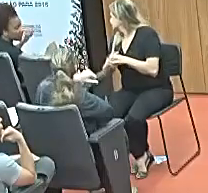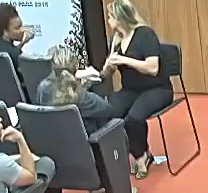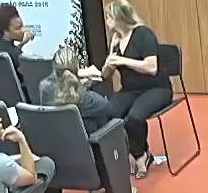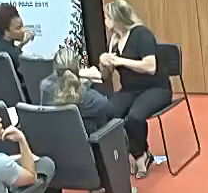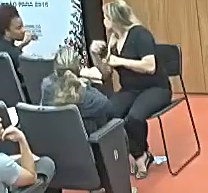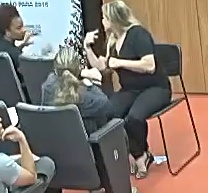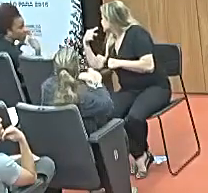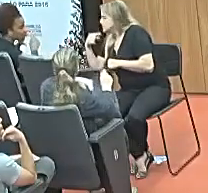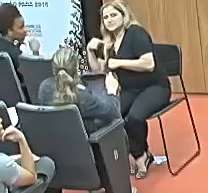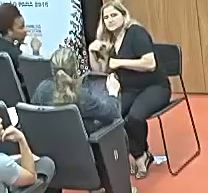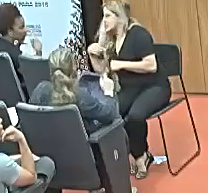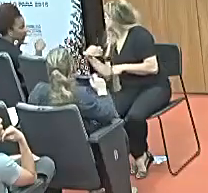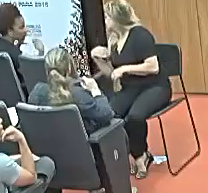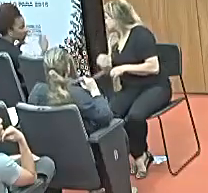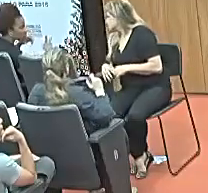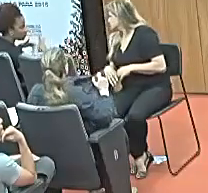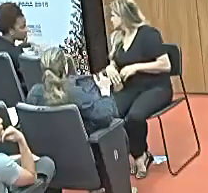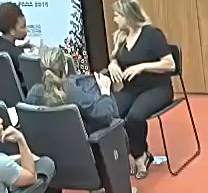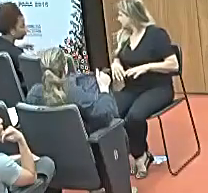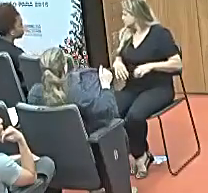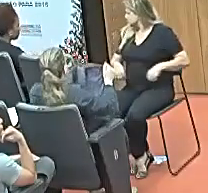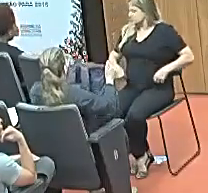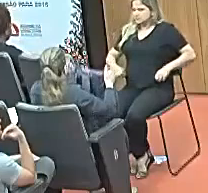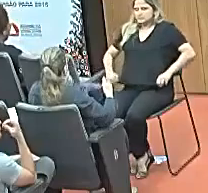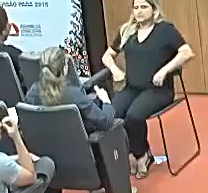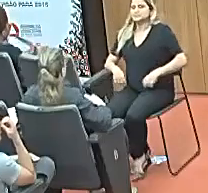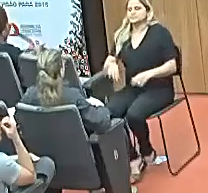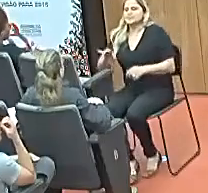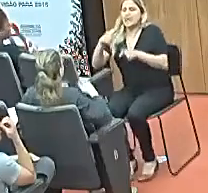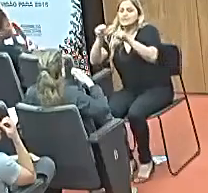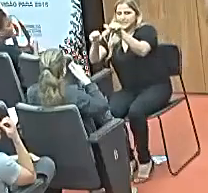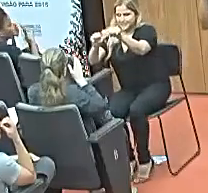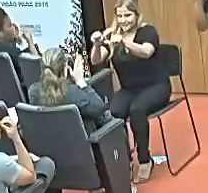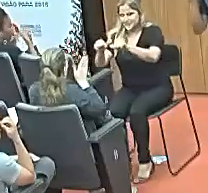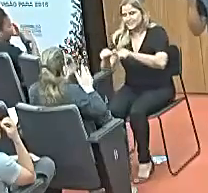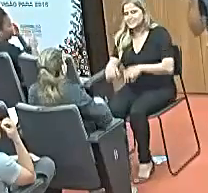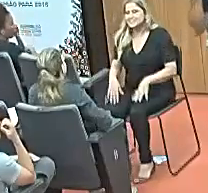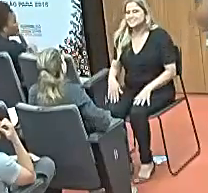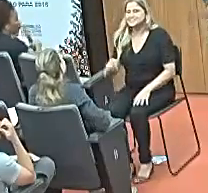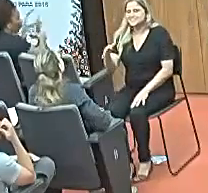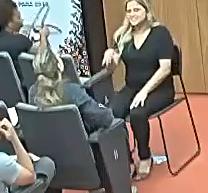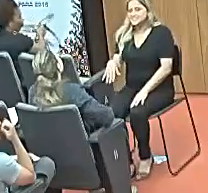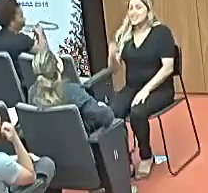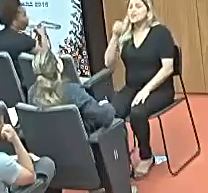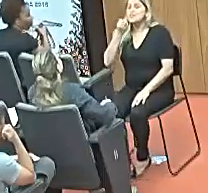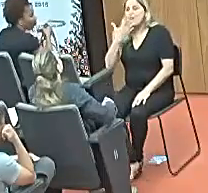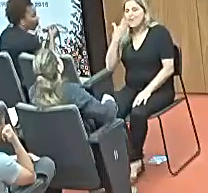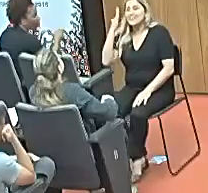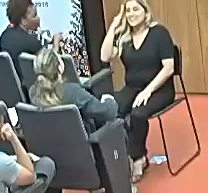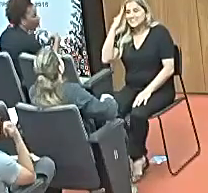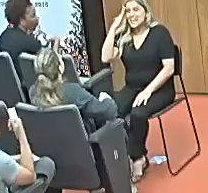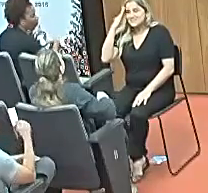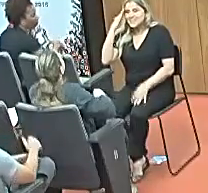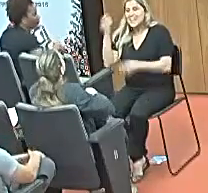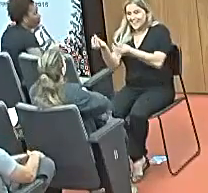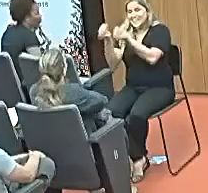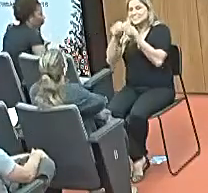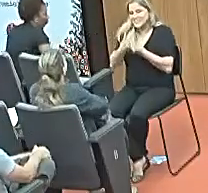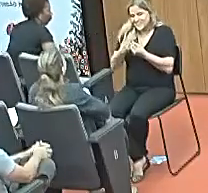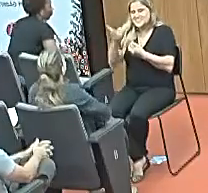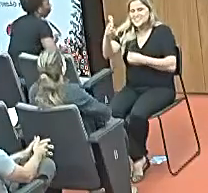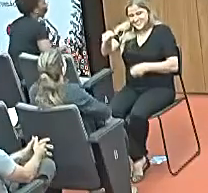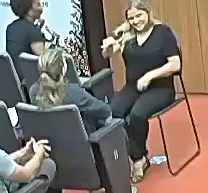sucessivas revisões então é um instrumento importante é de gestão é que